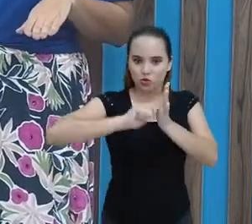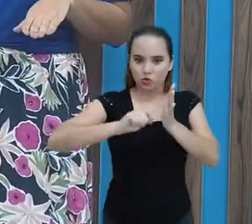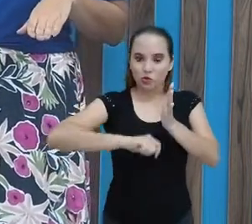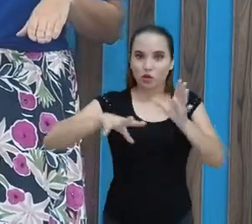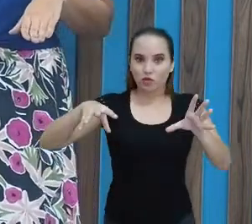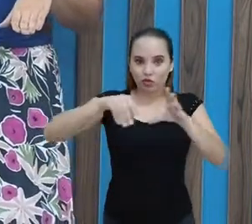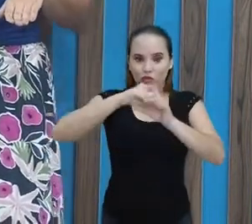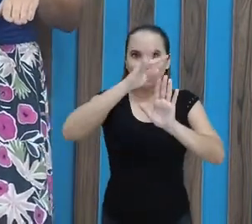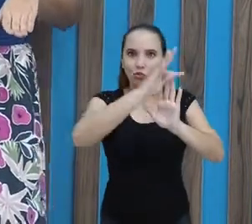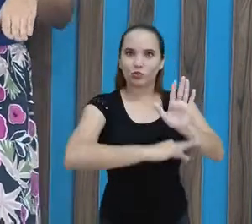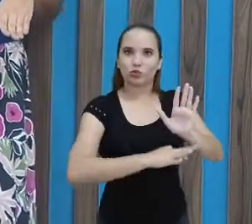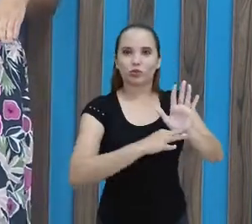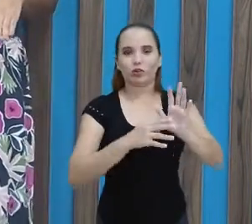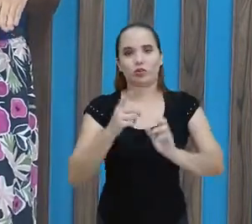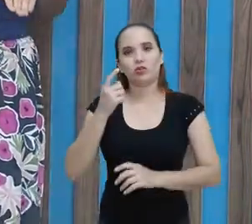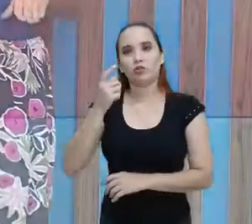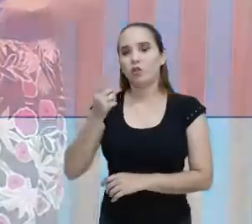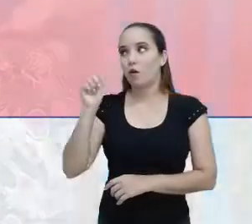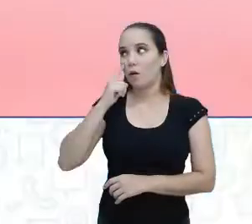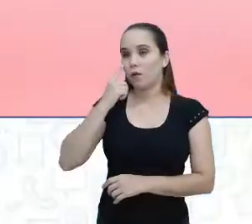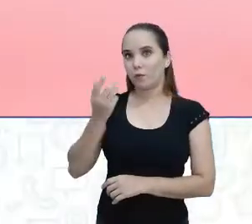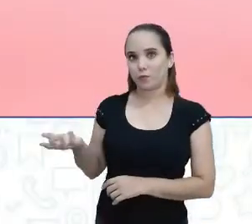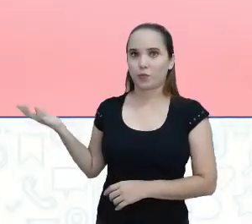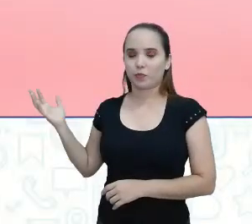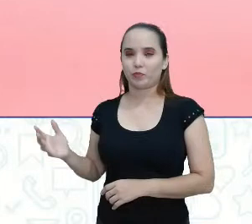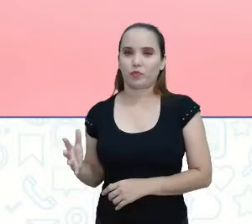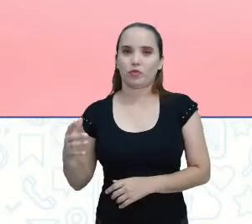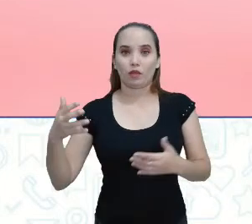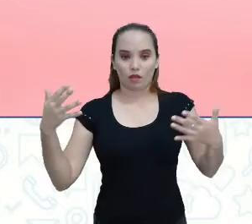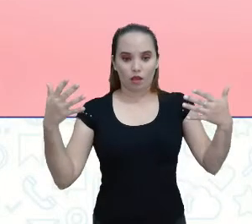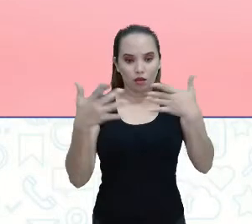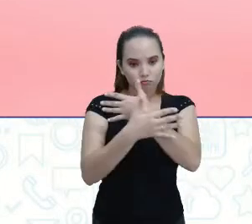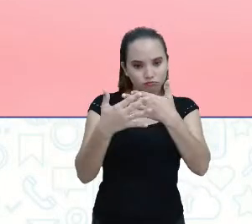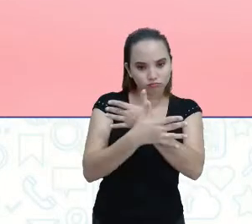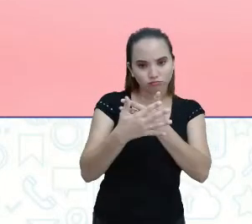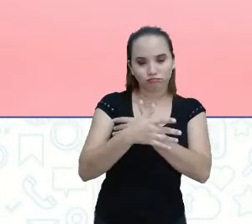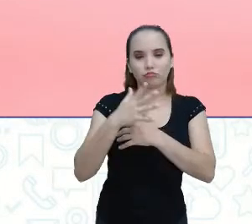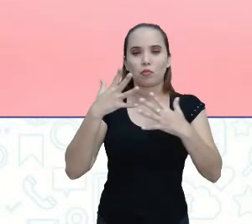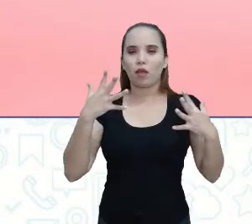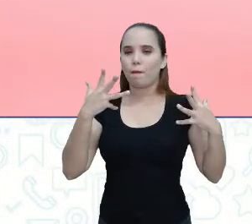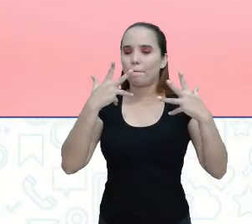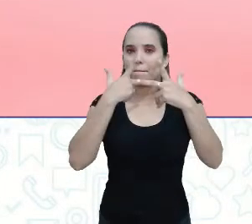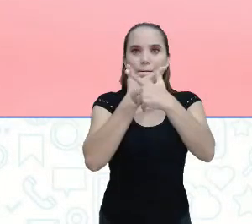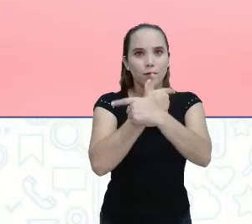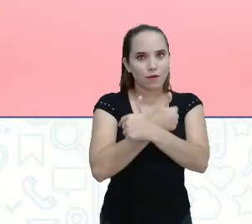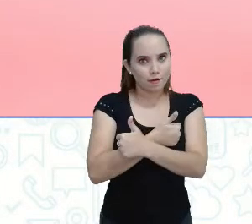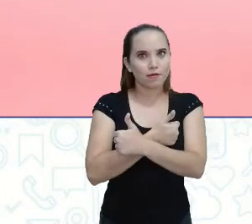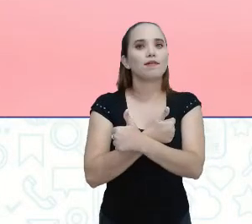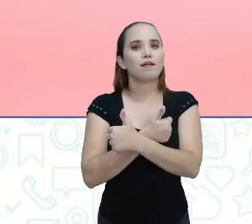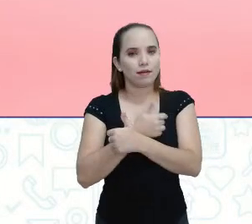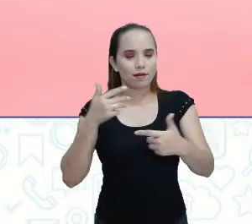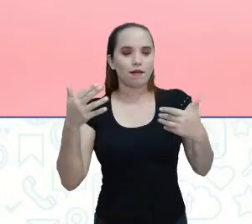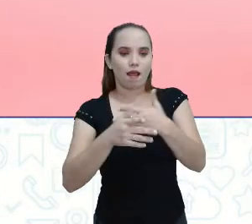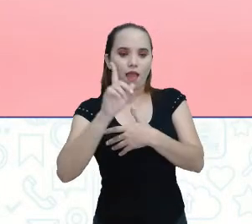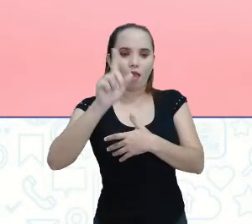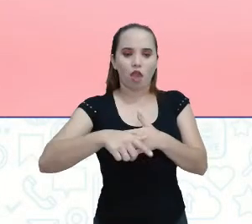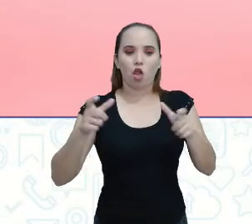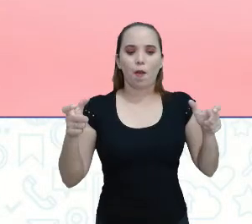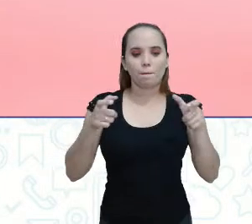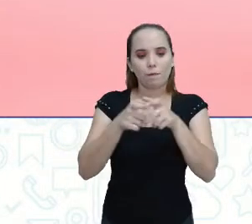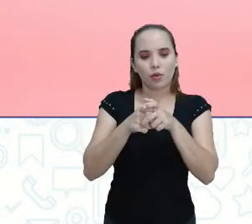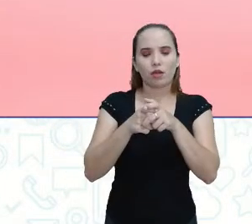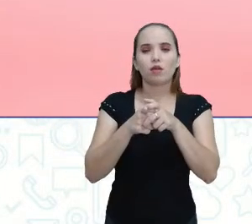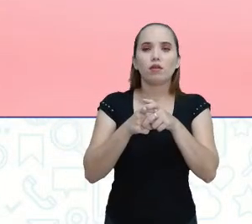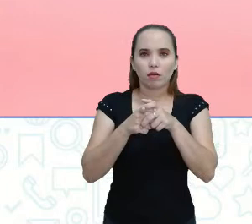A bonita cidade é pequena e pacata. Ora, se eu a descrevo como bonita, eu acho que ela é boa ou ela é